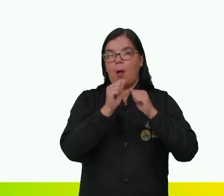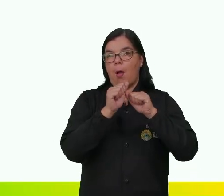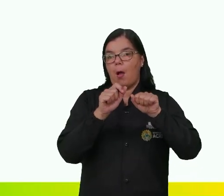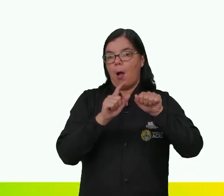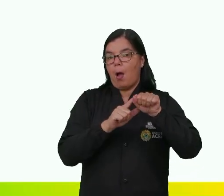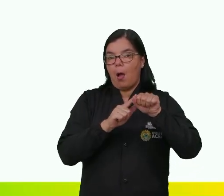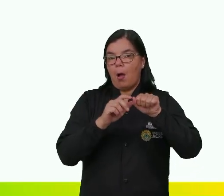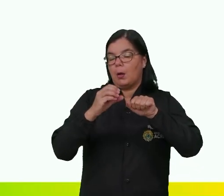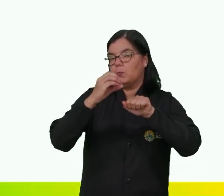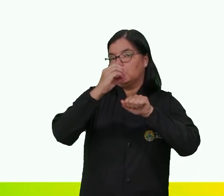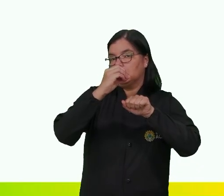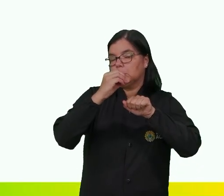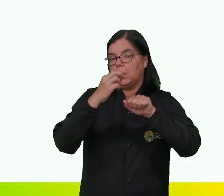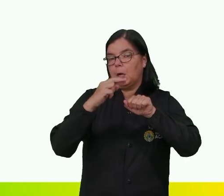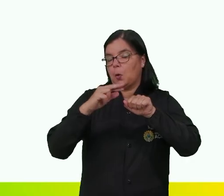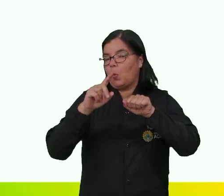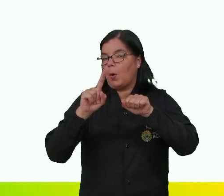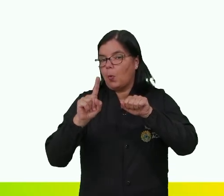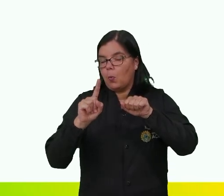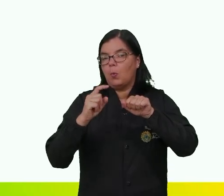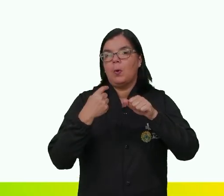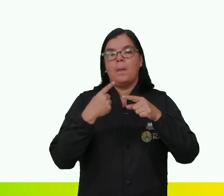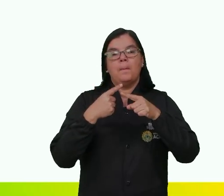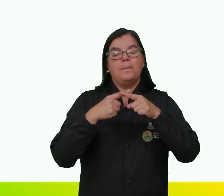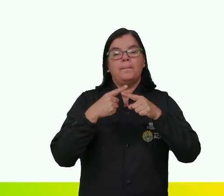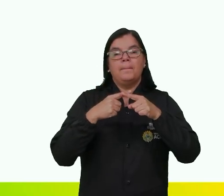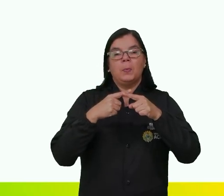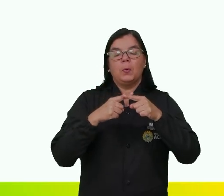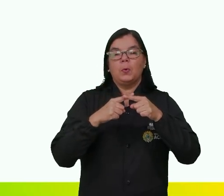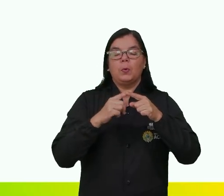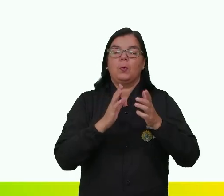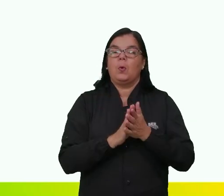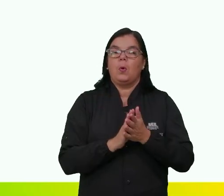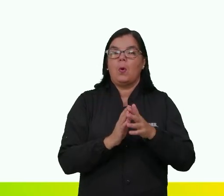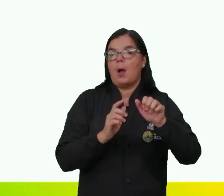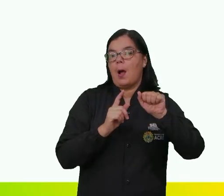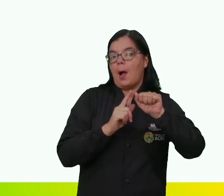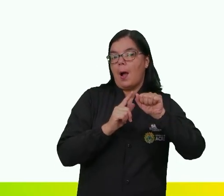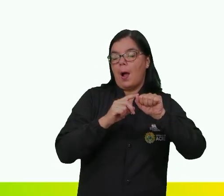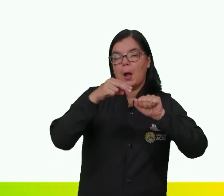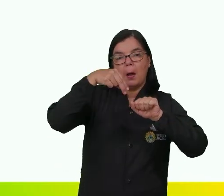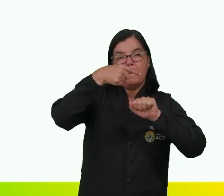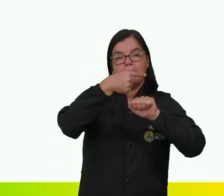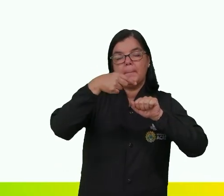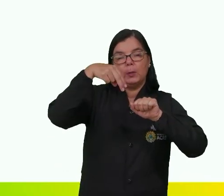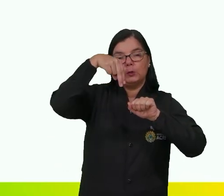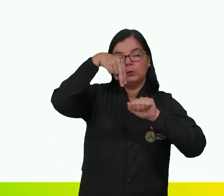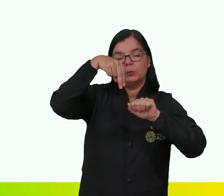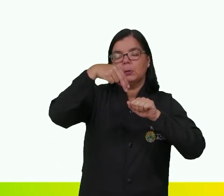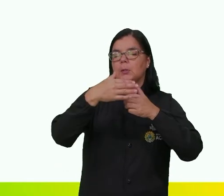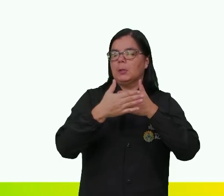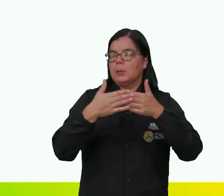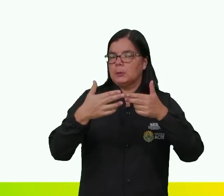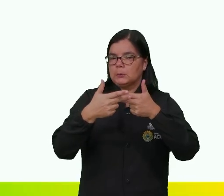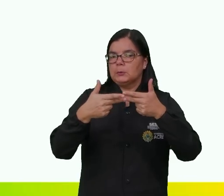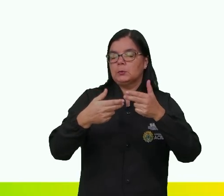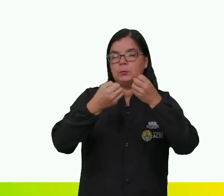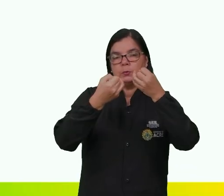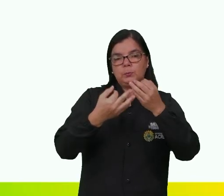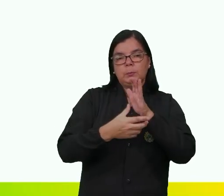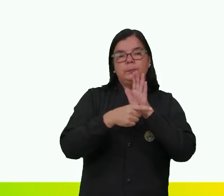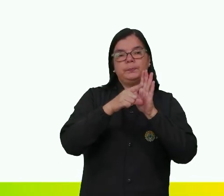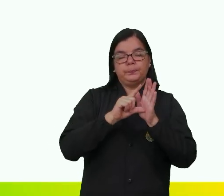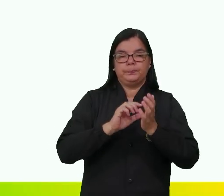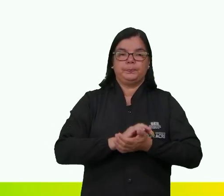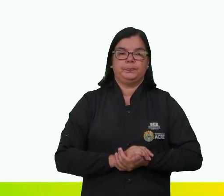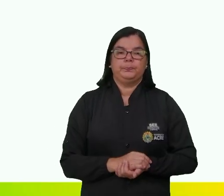0 é 1, por que A elevado a menos N é 1 sobre A elevado a N, essas coisas que não falei agora.